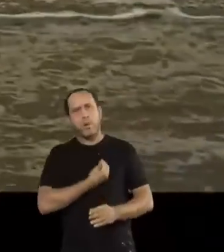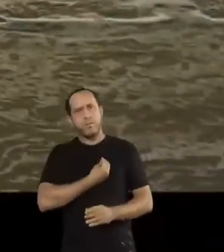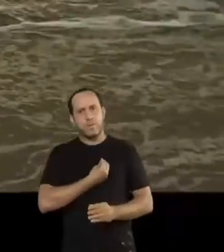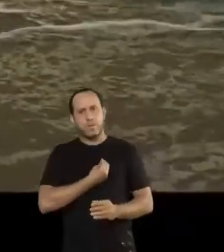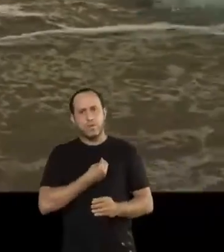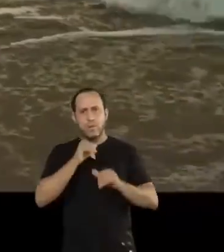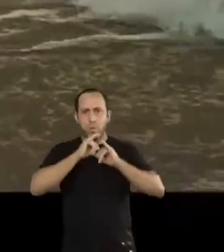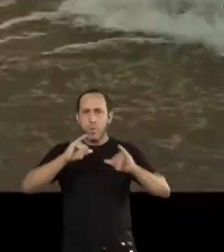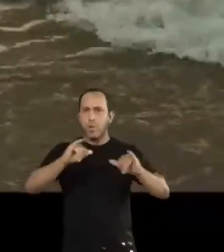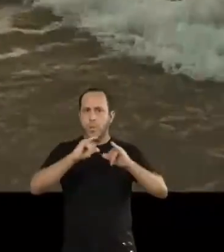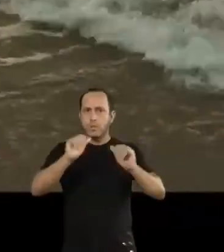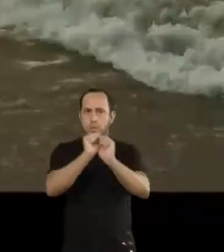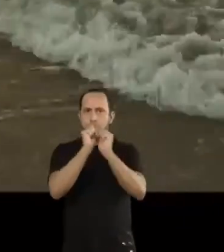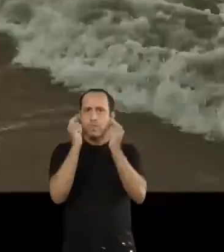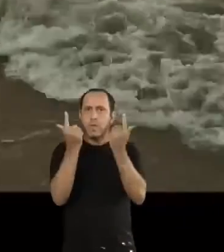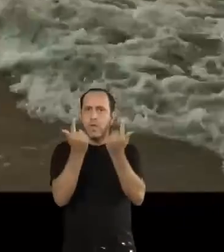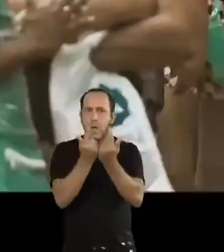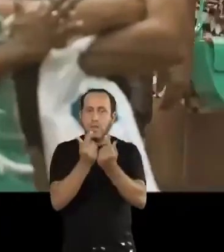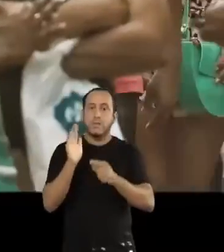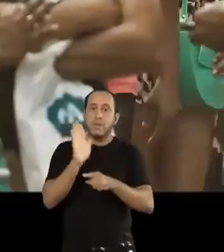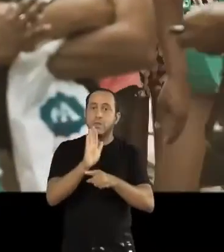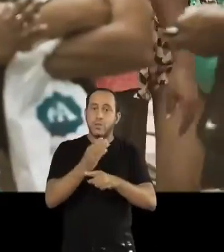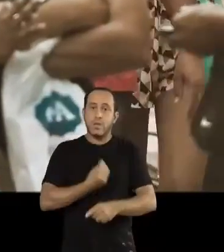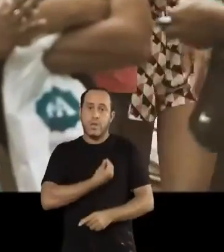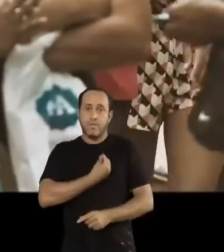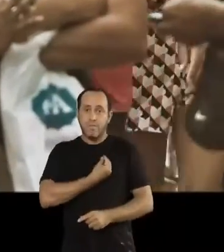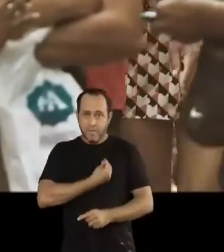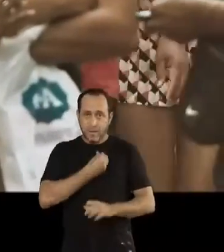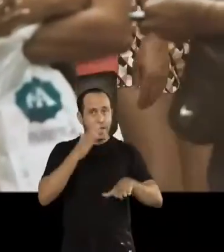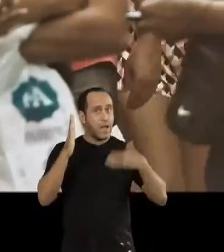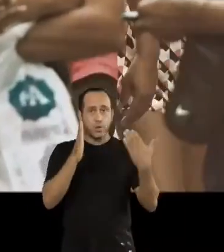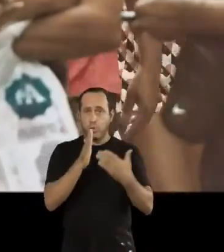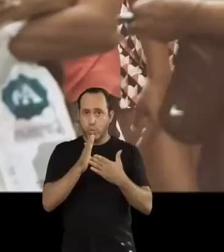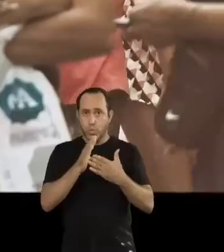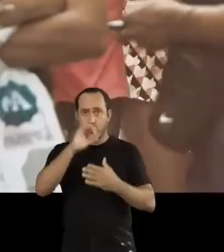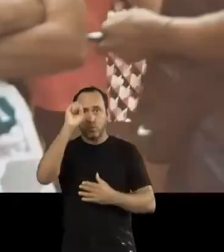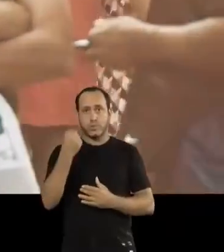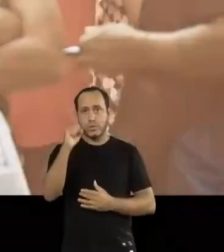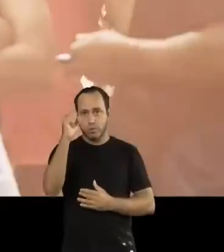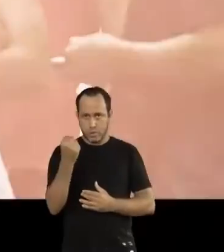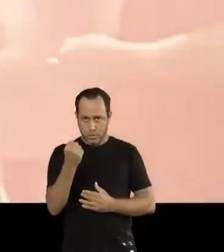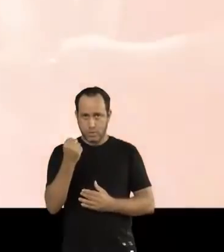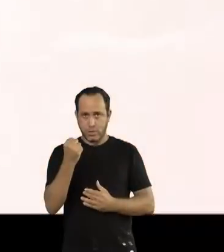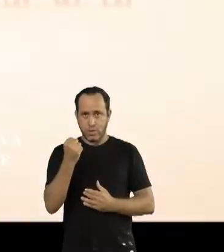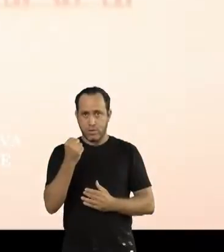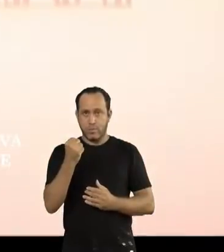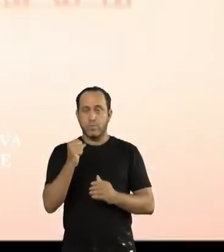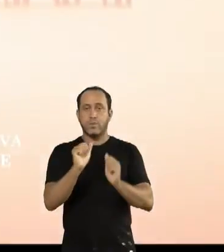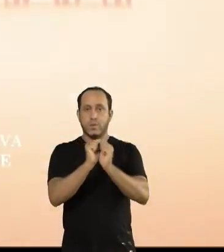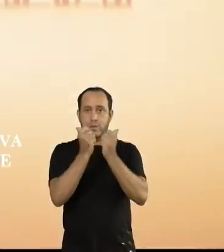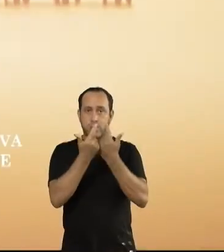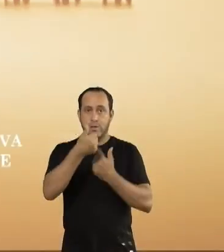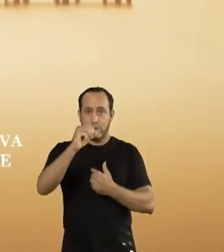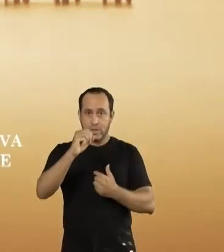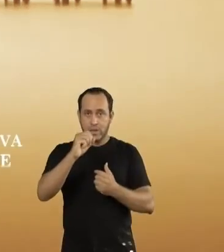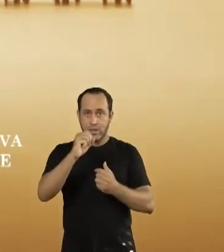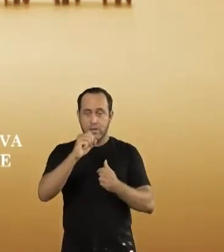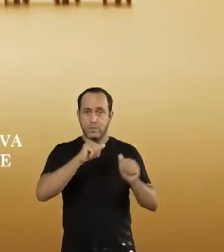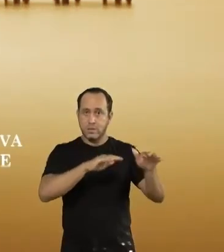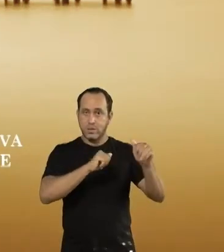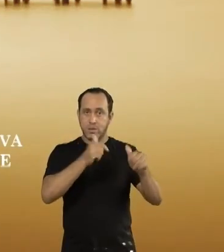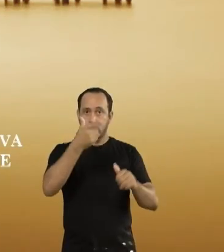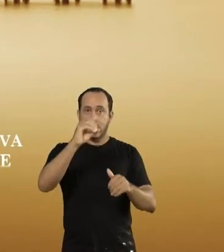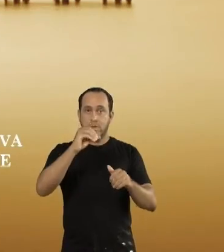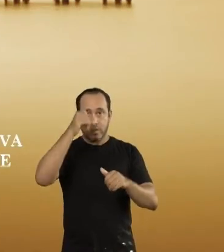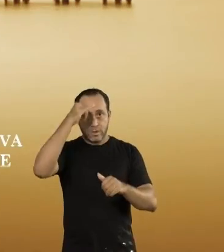a vida. Uma mensagem da Alesi em favor da vida a todos os sergipanos. 10 de setembro,